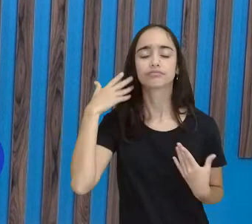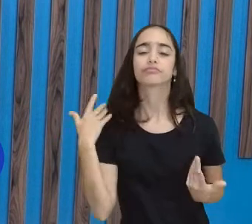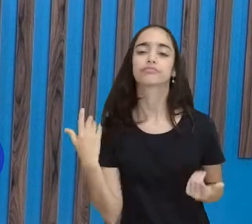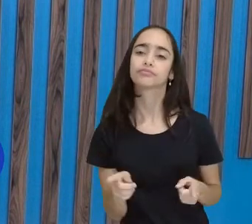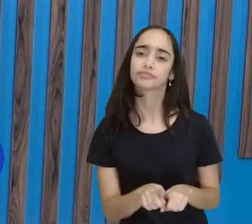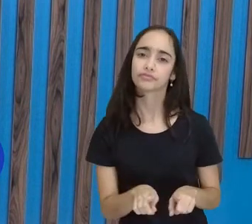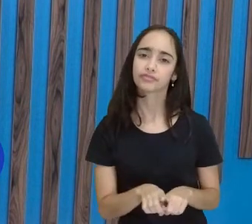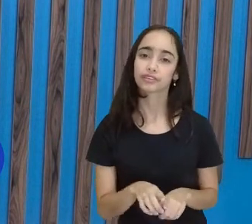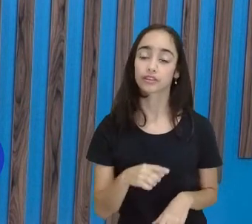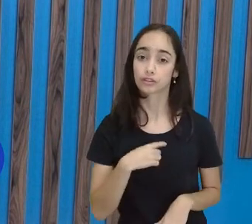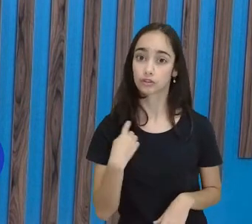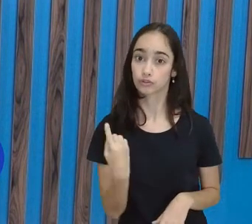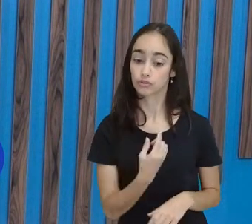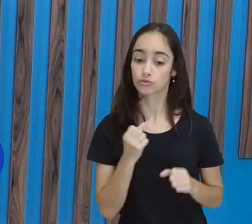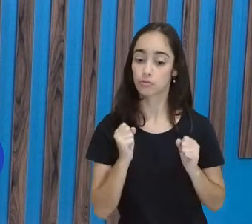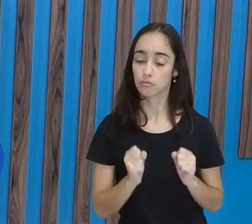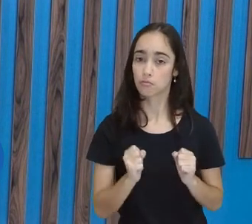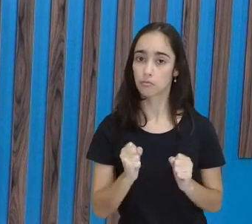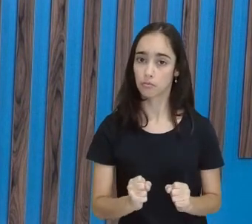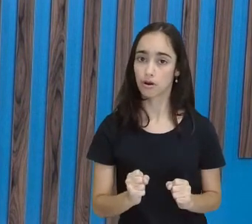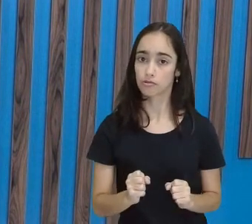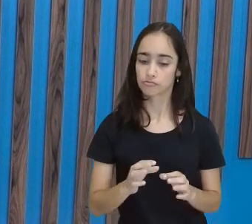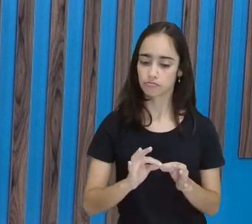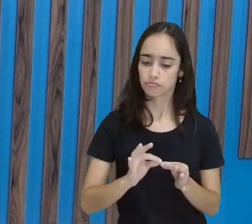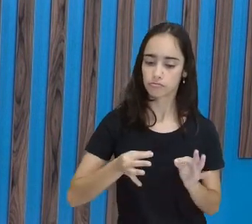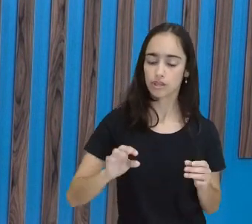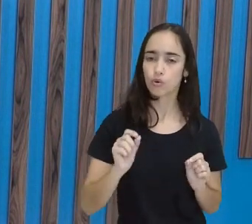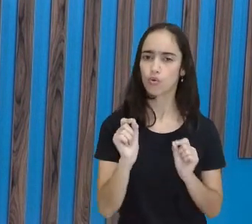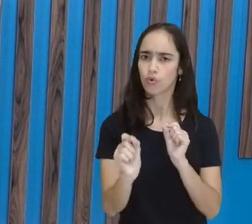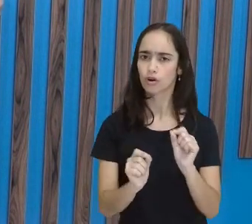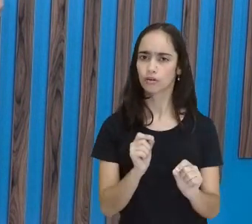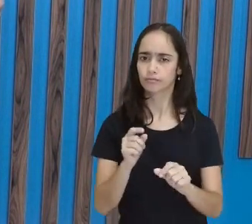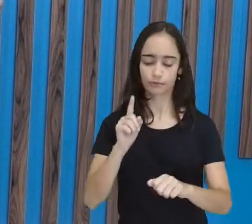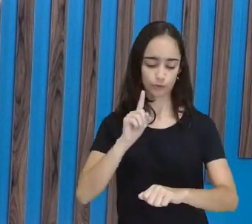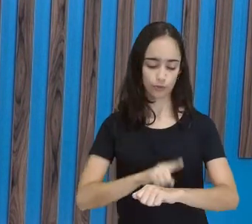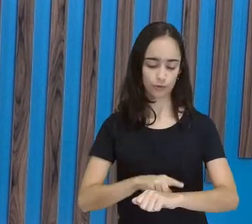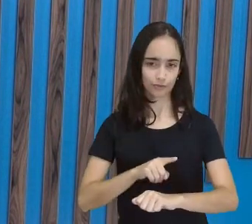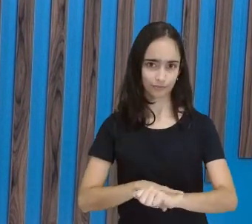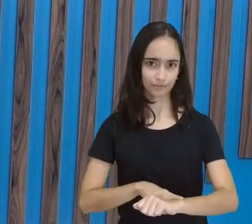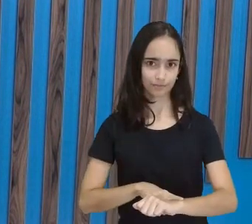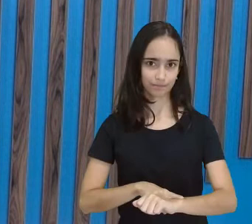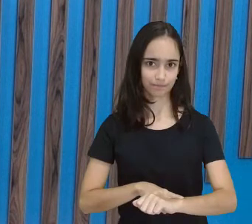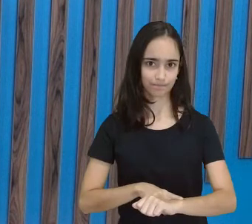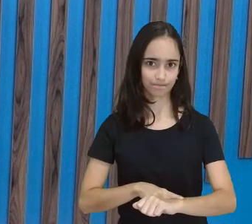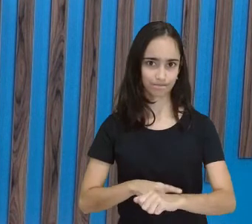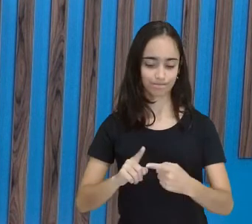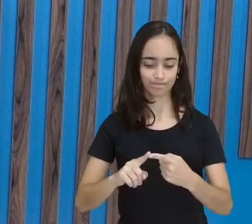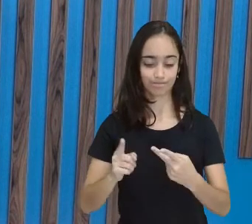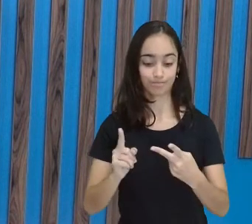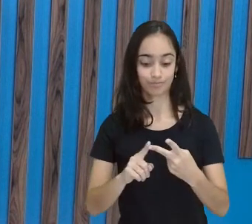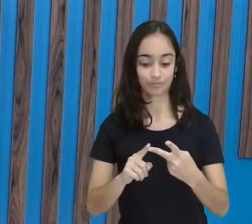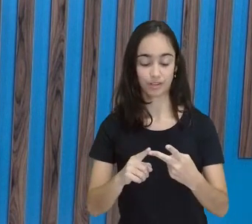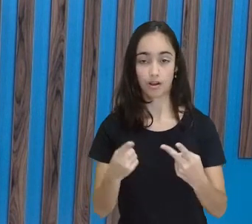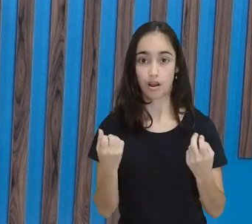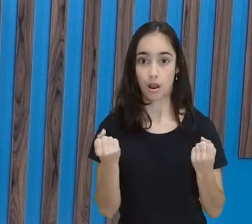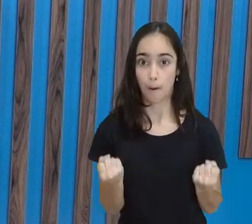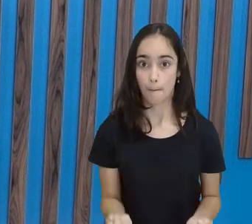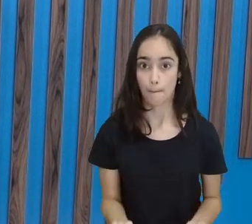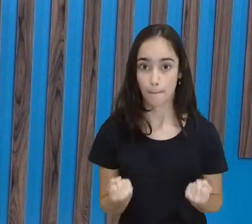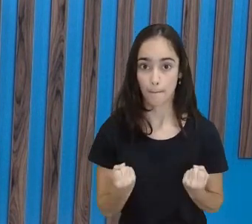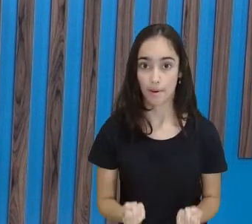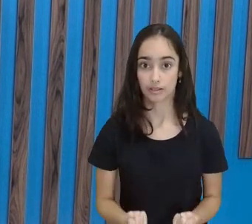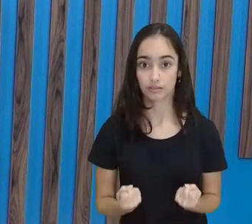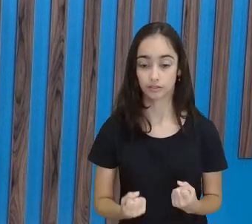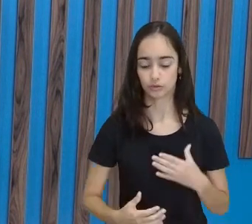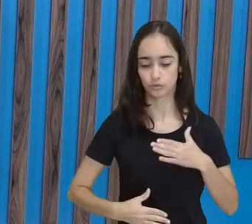o tempo, né, precisamos ter esse controle, né, podemos medir a massa do corpo, ou do